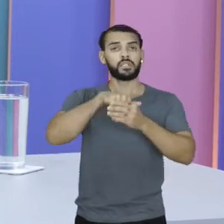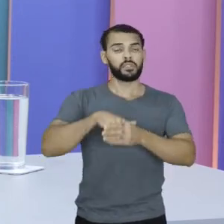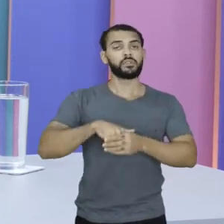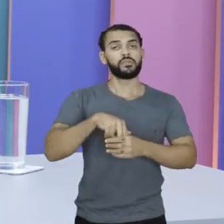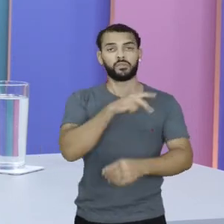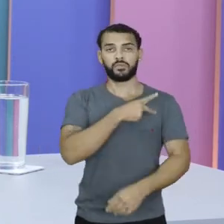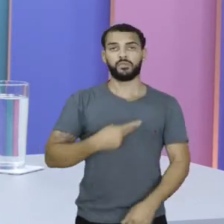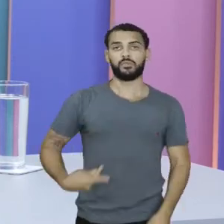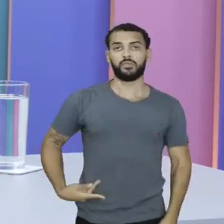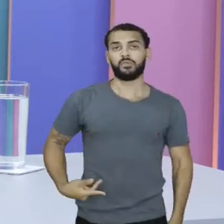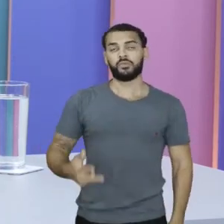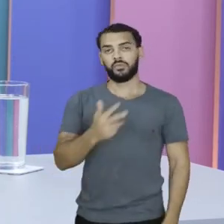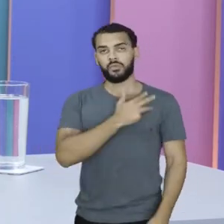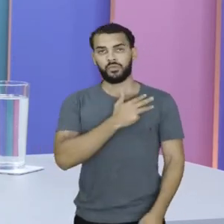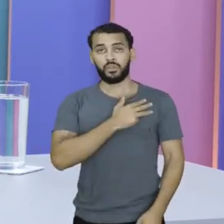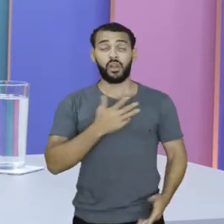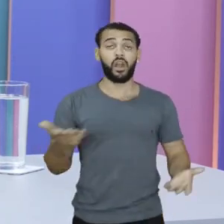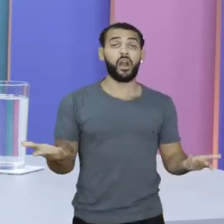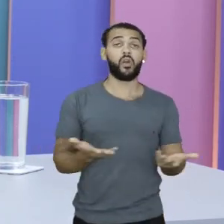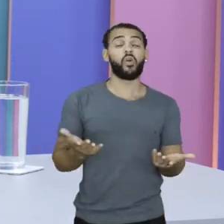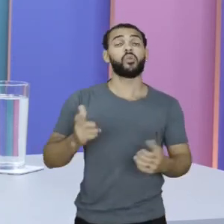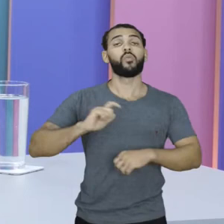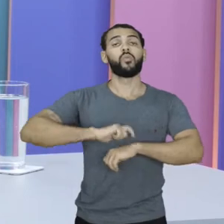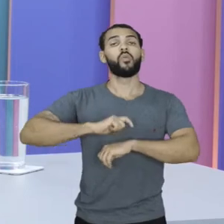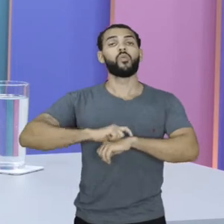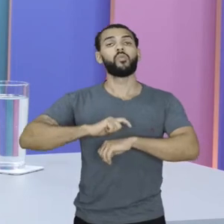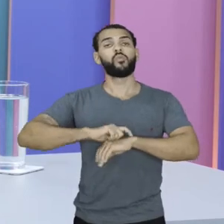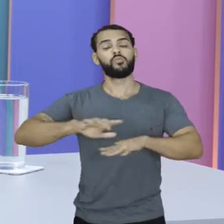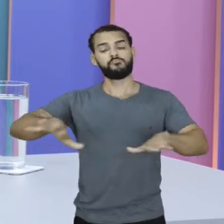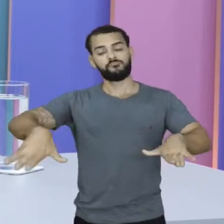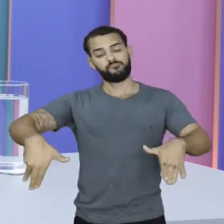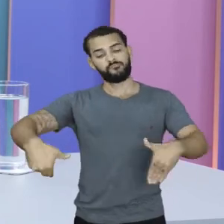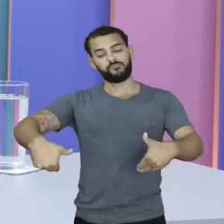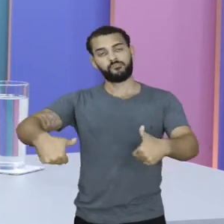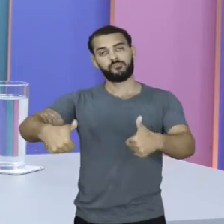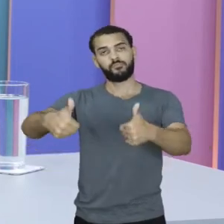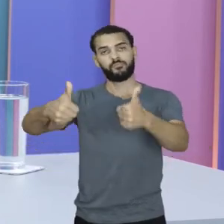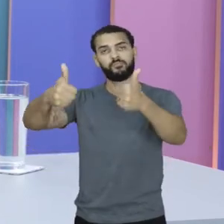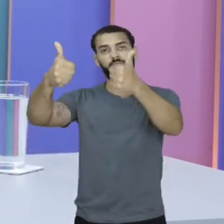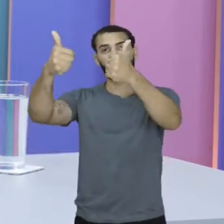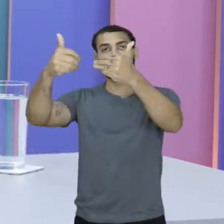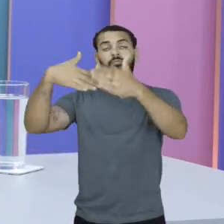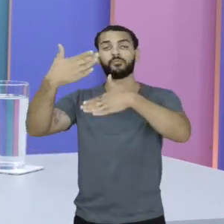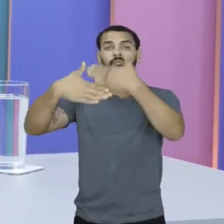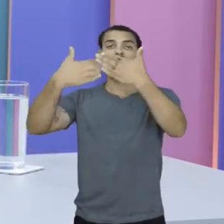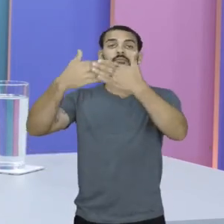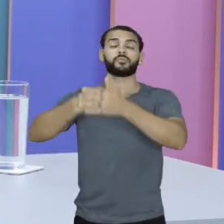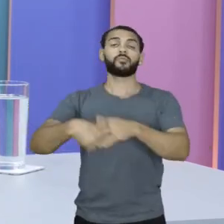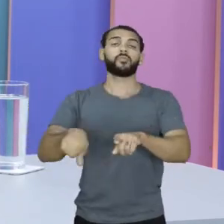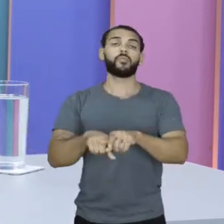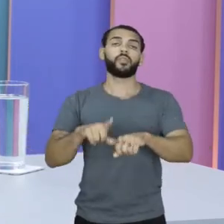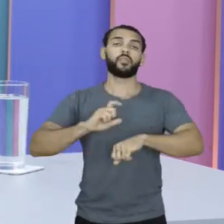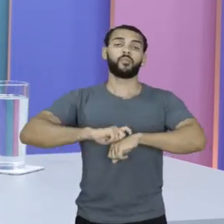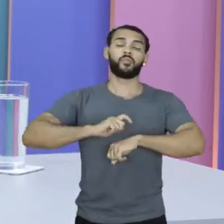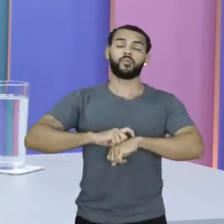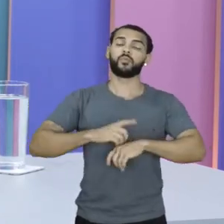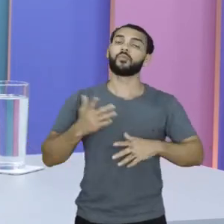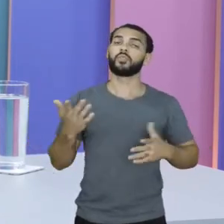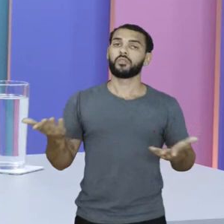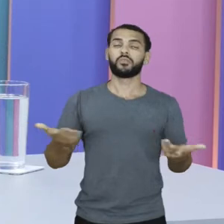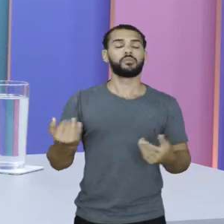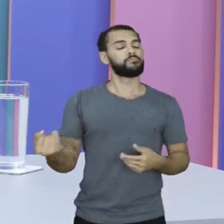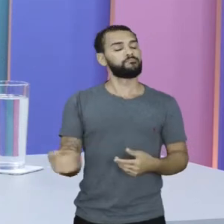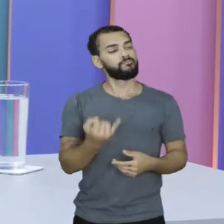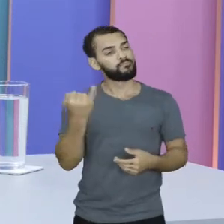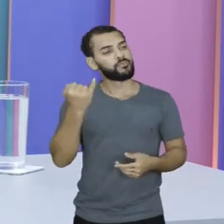um momento de reconstrução, né? Então, é um momento de superação, é um momento crítico, mas